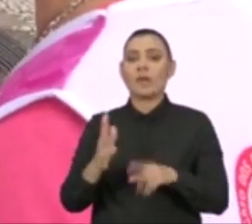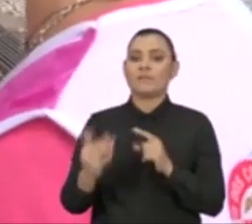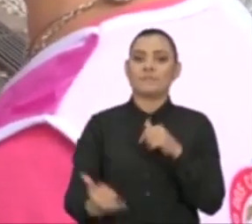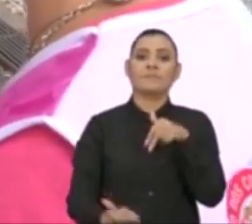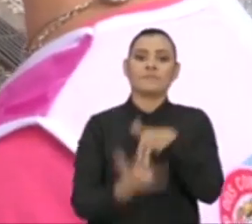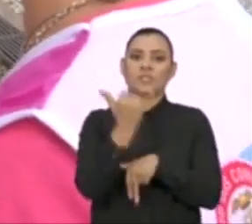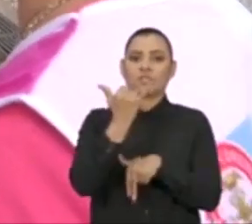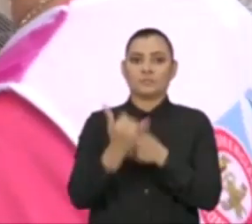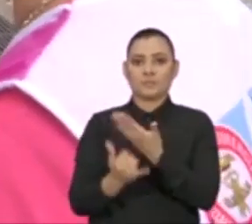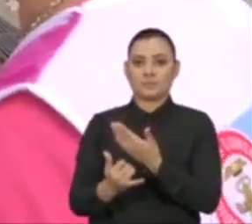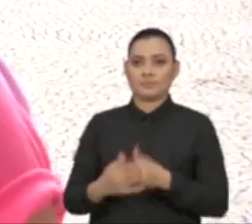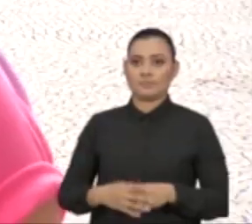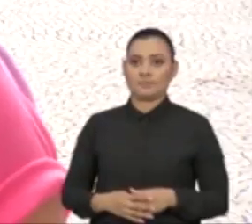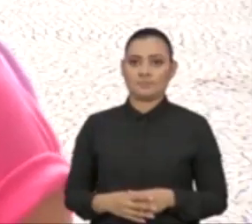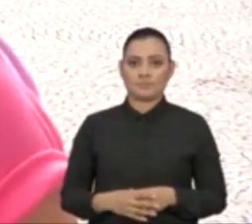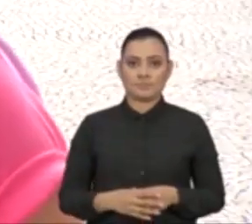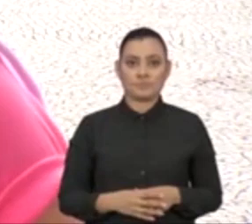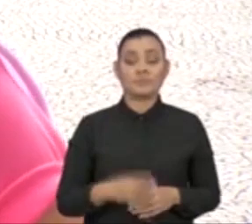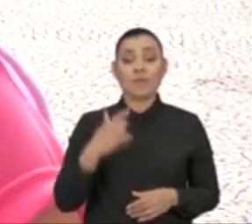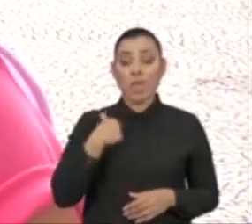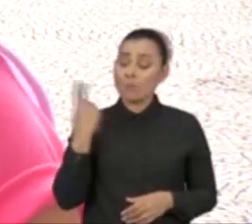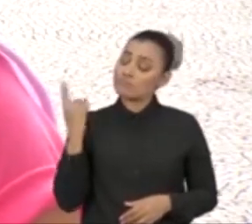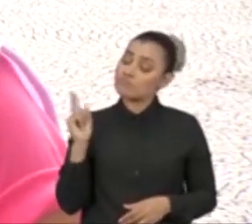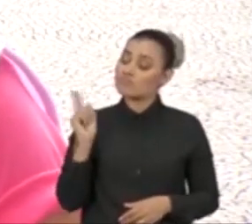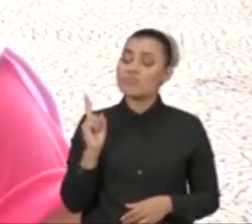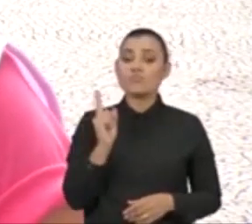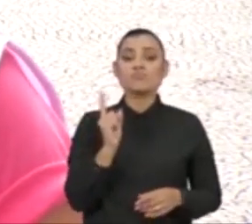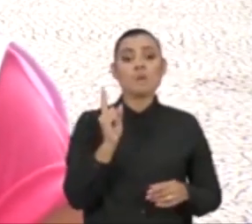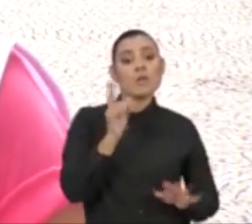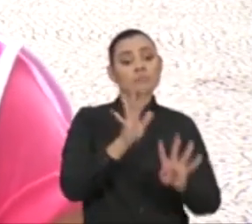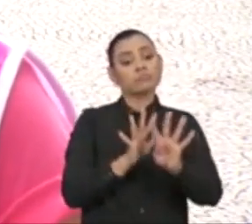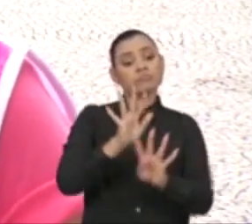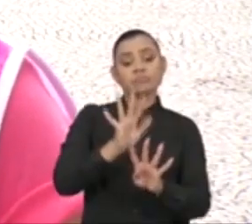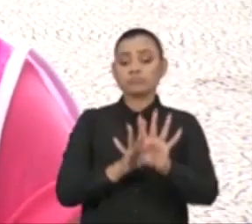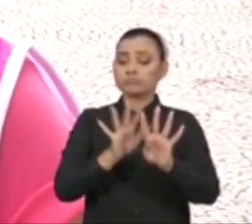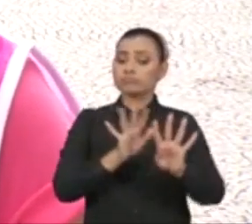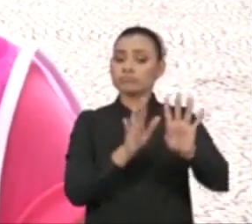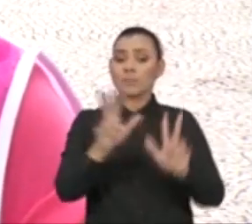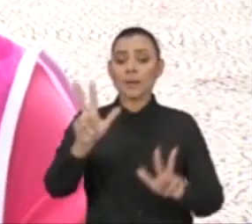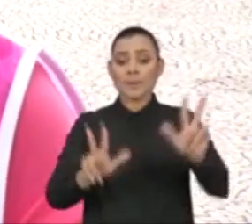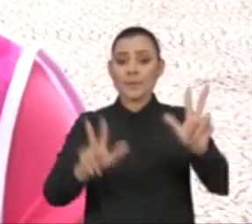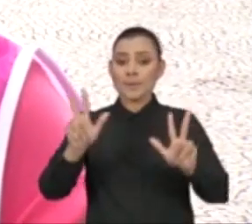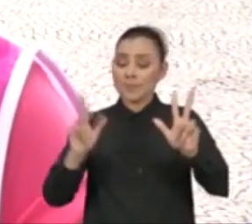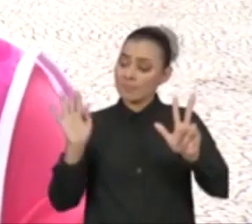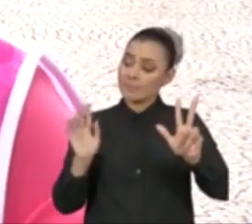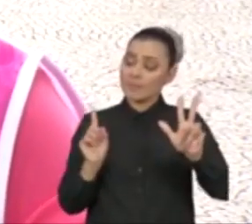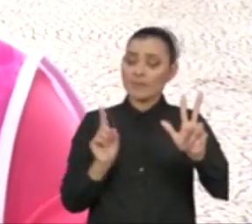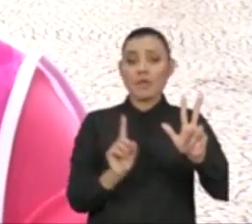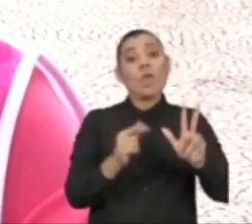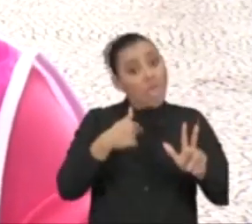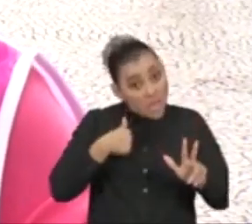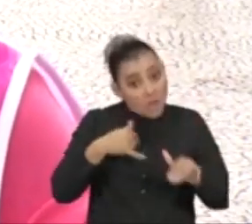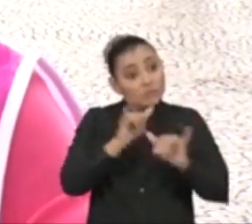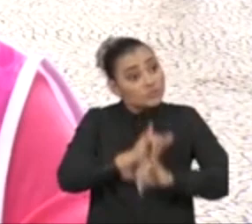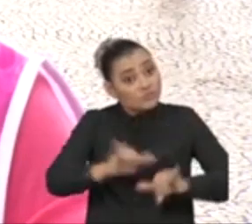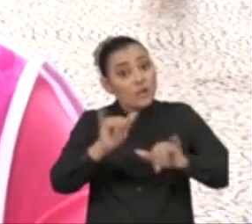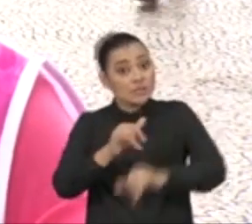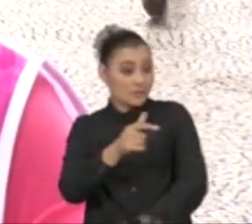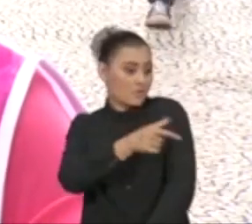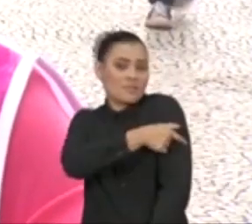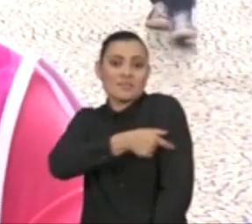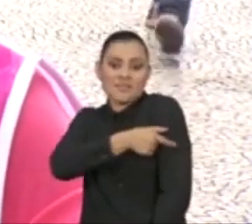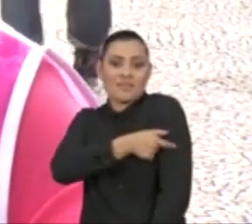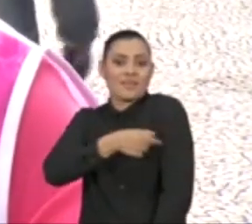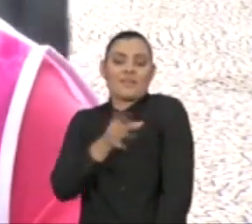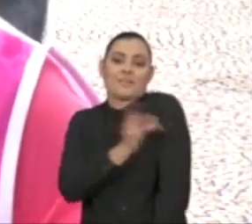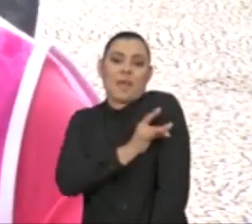da importunação sexual. Estava chegando no bloquinho, inclusive para fazer a aplicação das